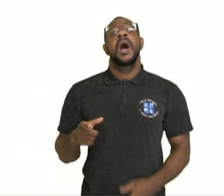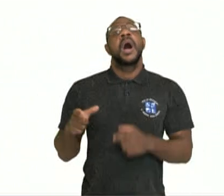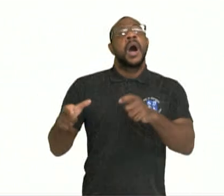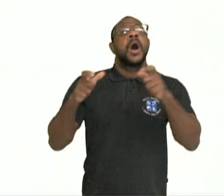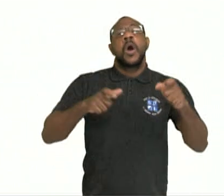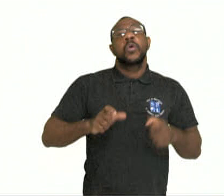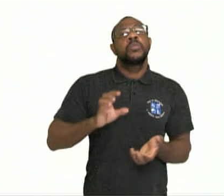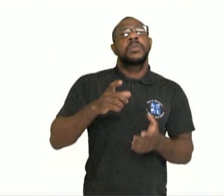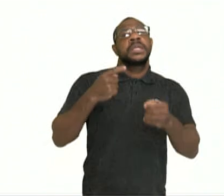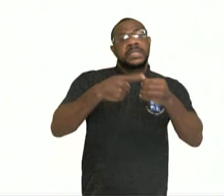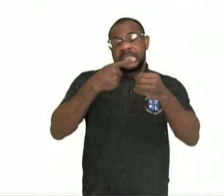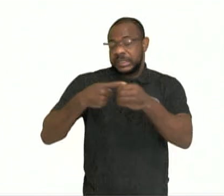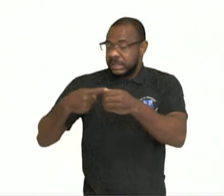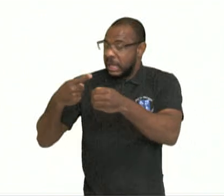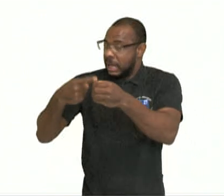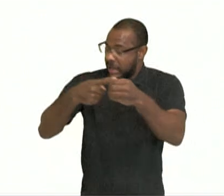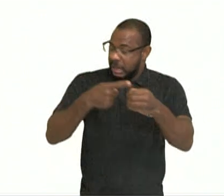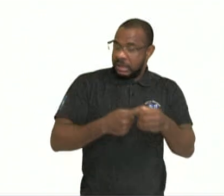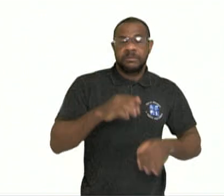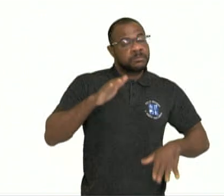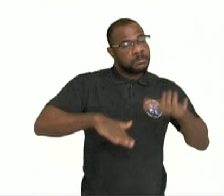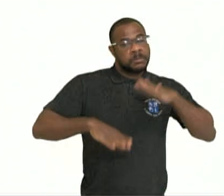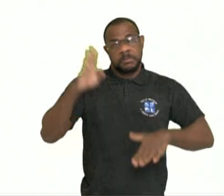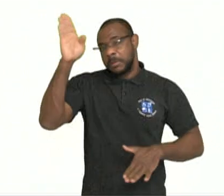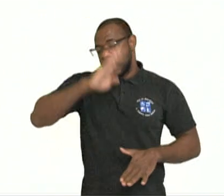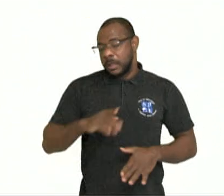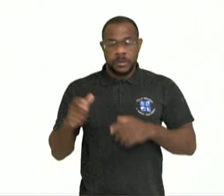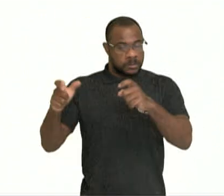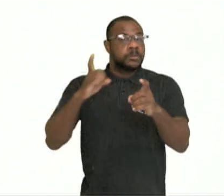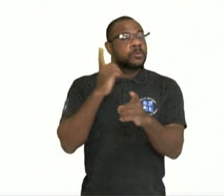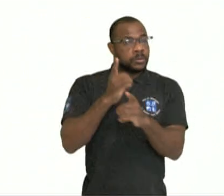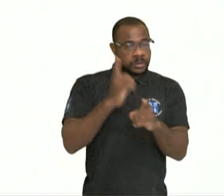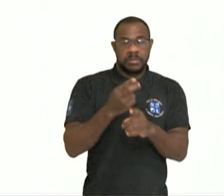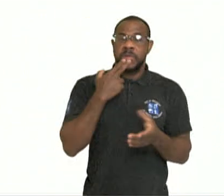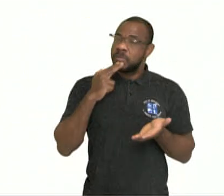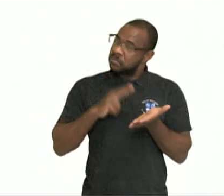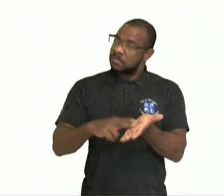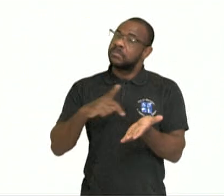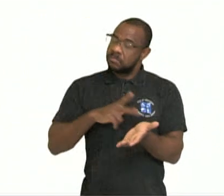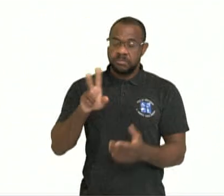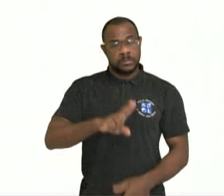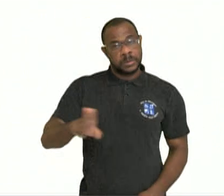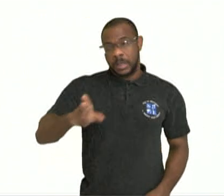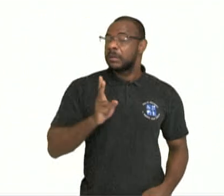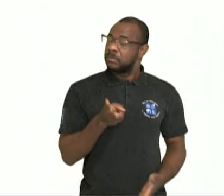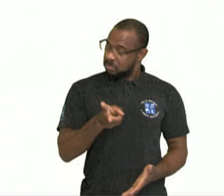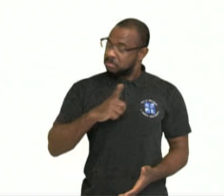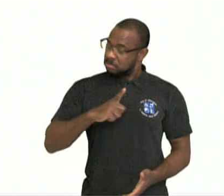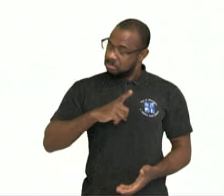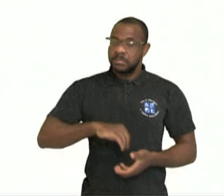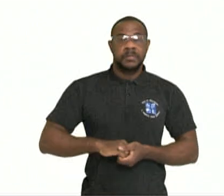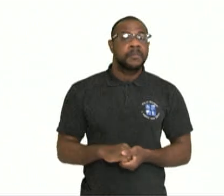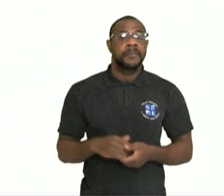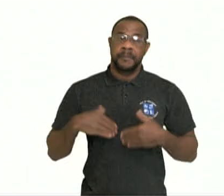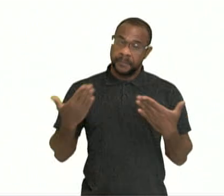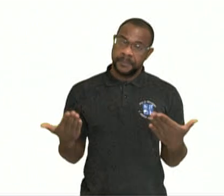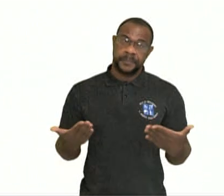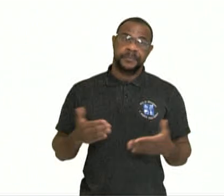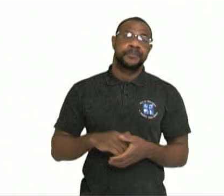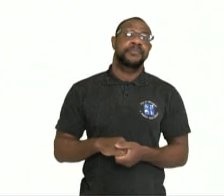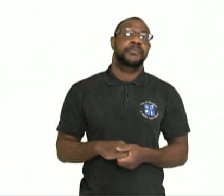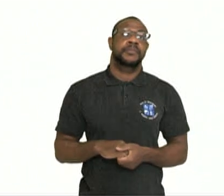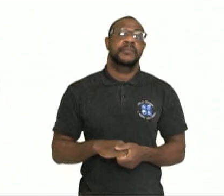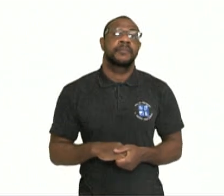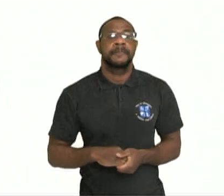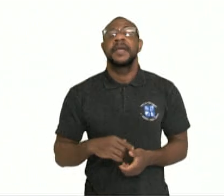várias situações do nosso Brasil, encontramos a carta sendo utilizada. Então, ela ainda é